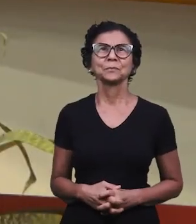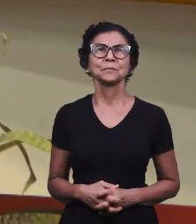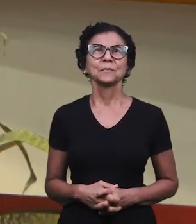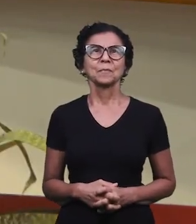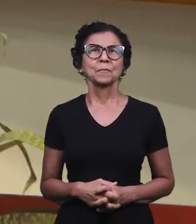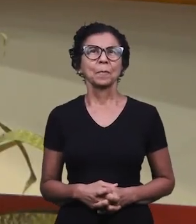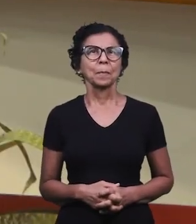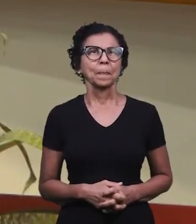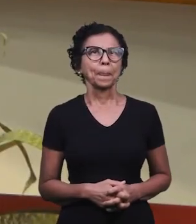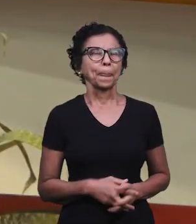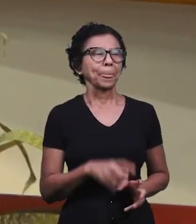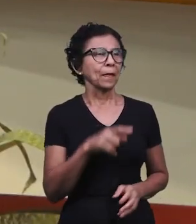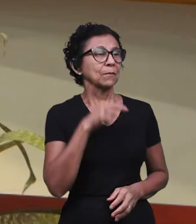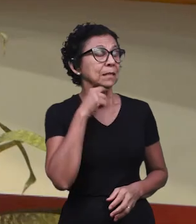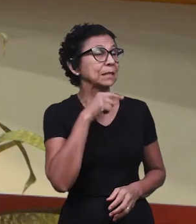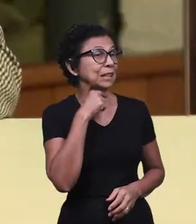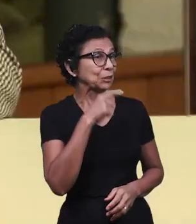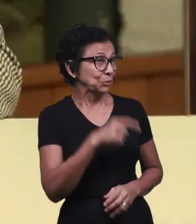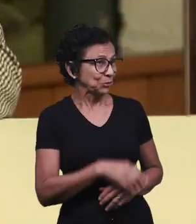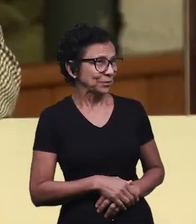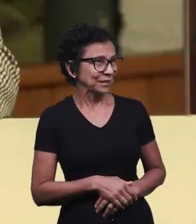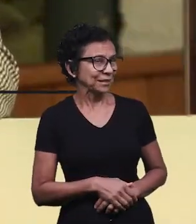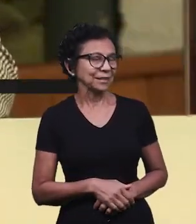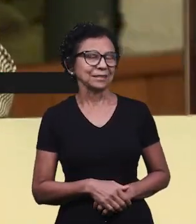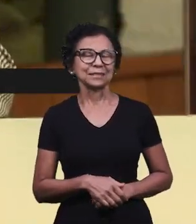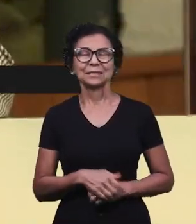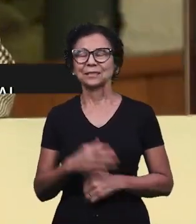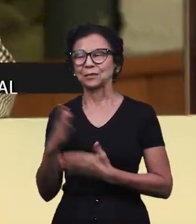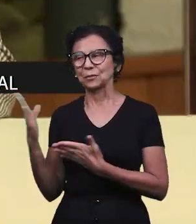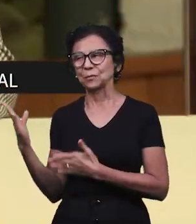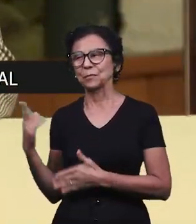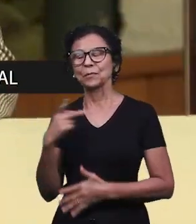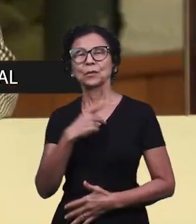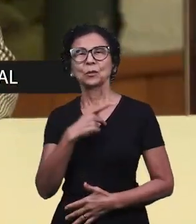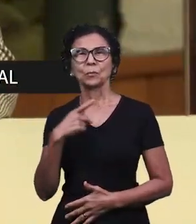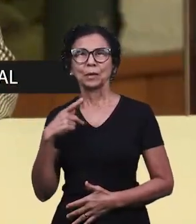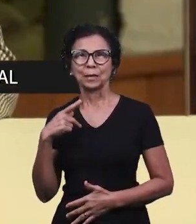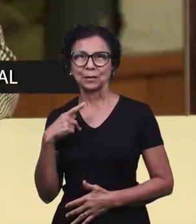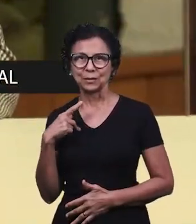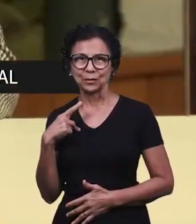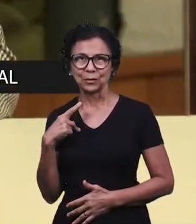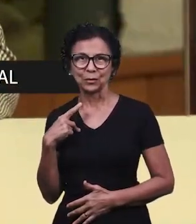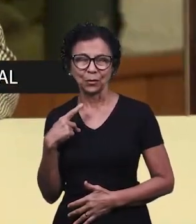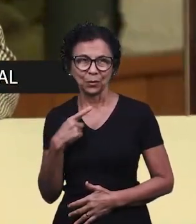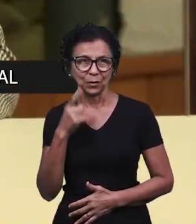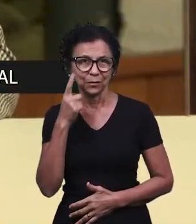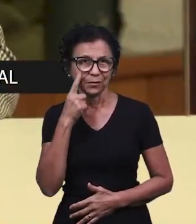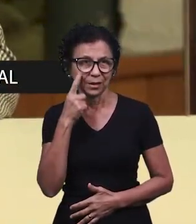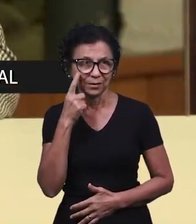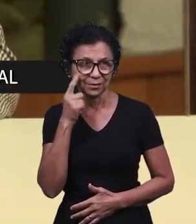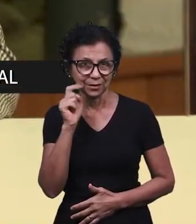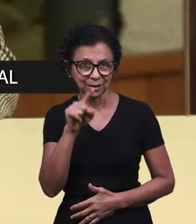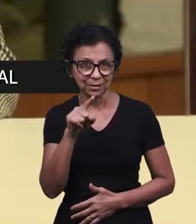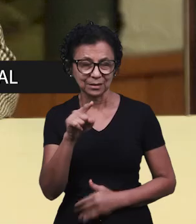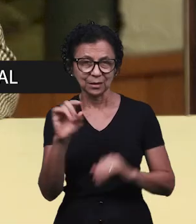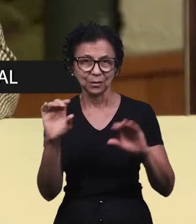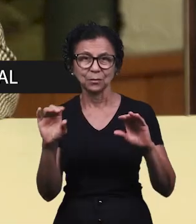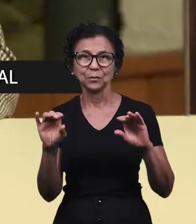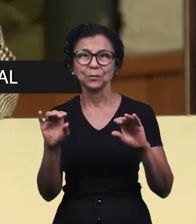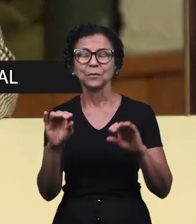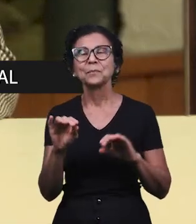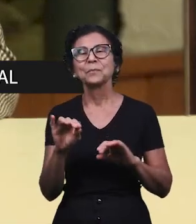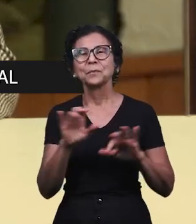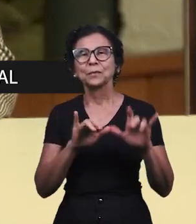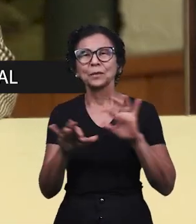assiste e tem alguma dúvida, pode comentar que o pastor vai se encarregar de olhar lá o seu comentário e te responder. Então, não